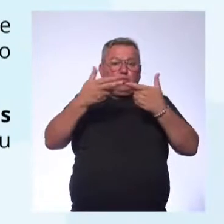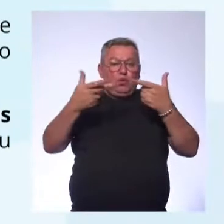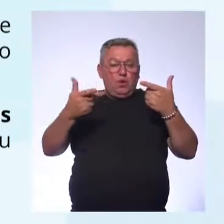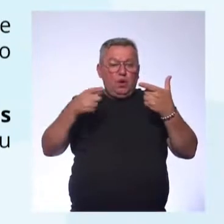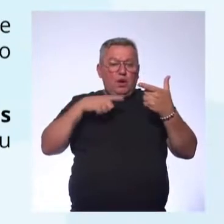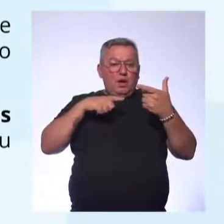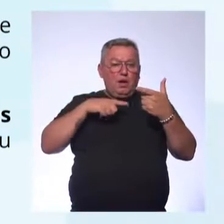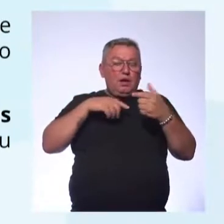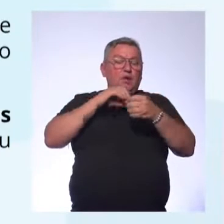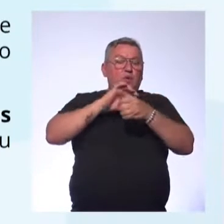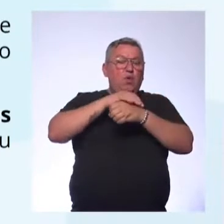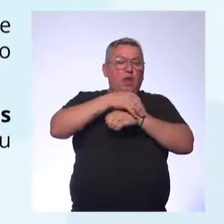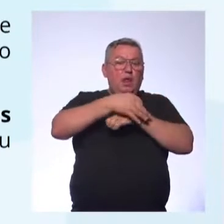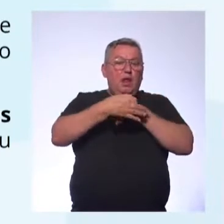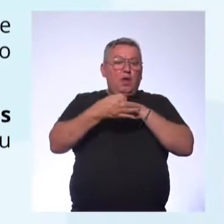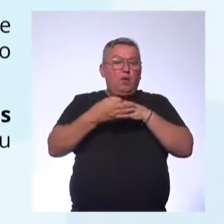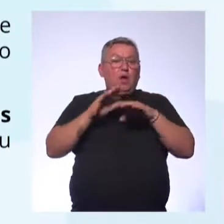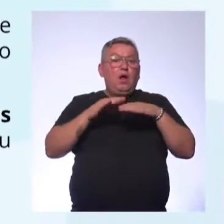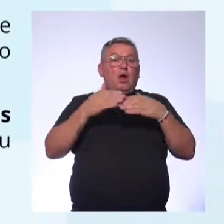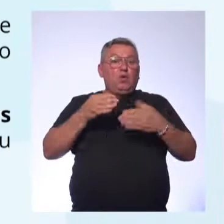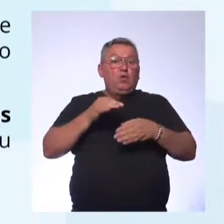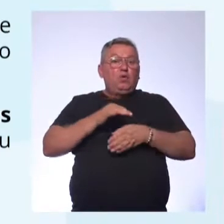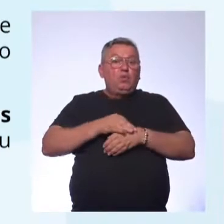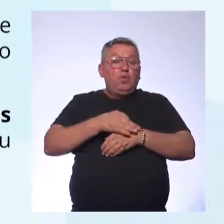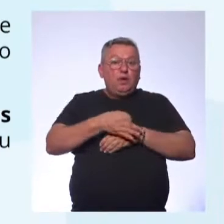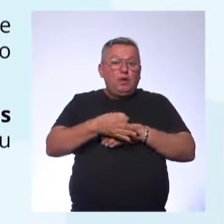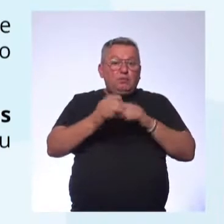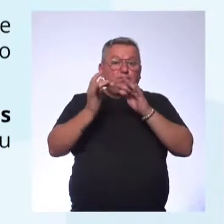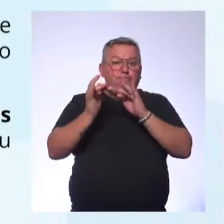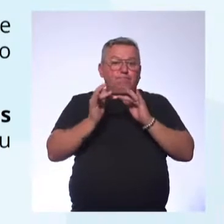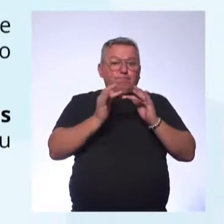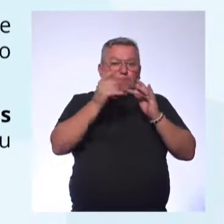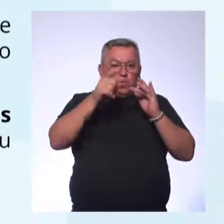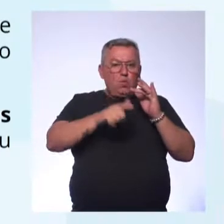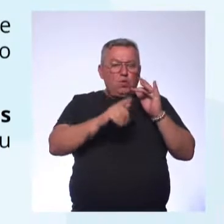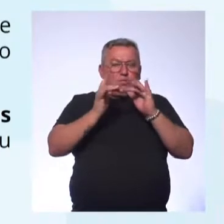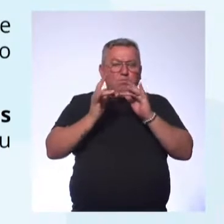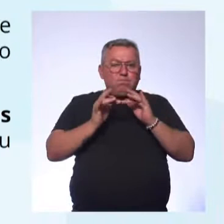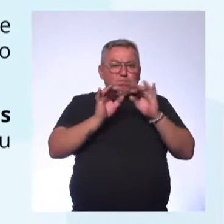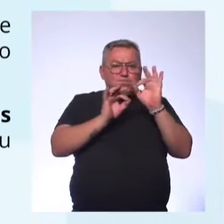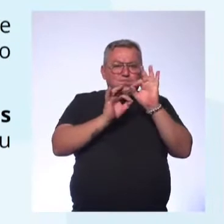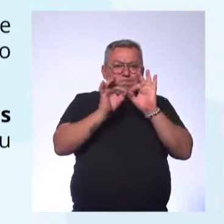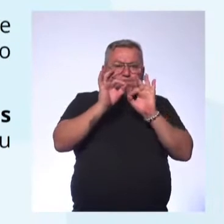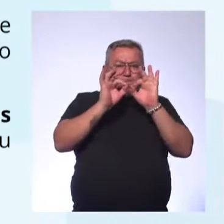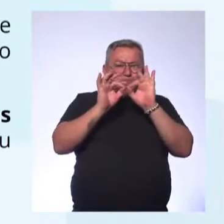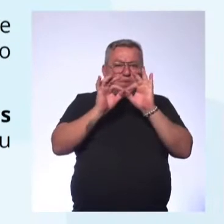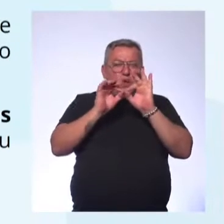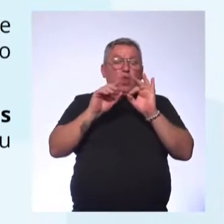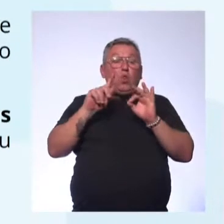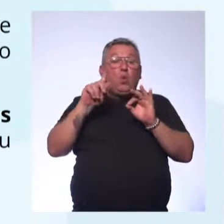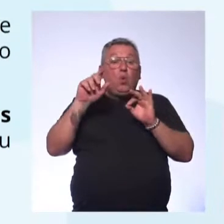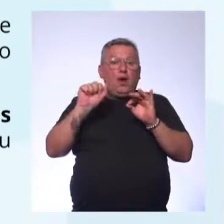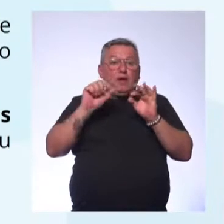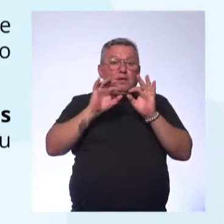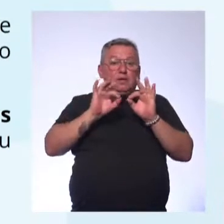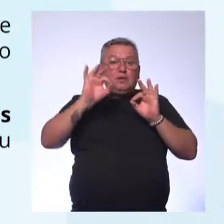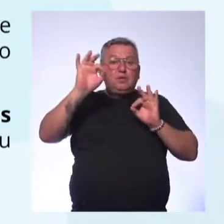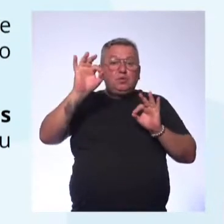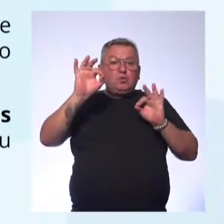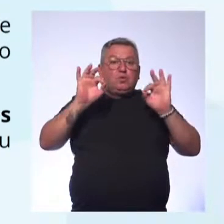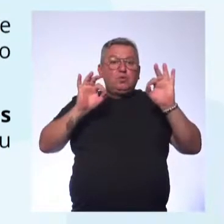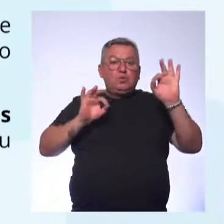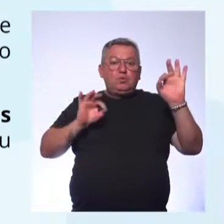ali intermoleculares quando uma molécula se interage com a outra no estado gasoso as moléculas encontram-se